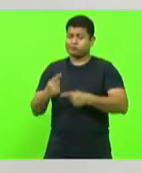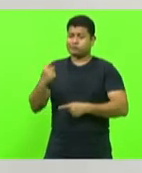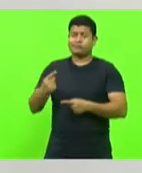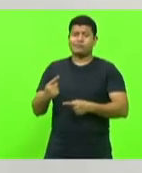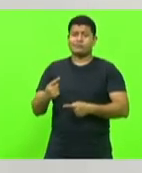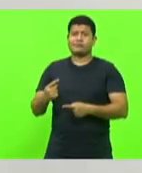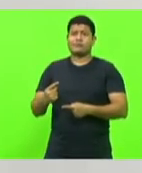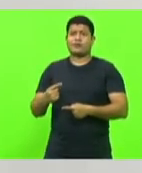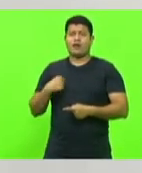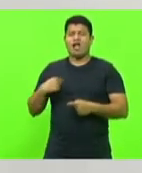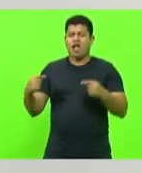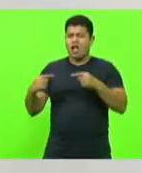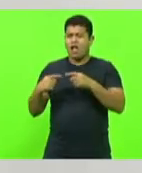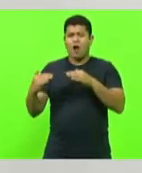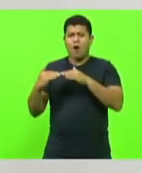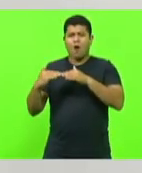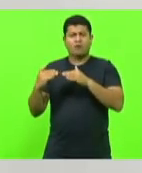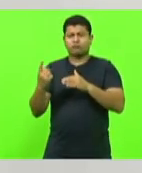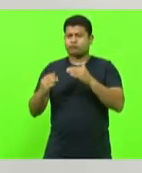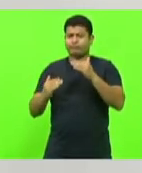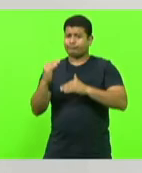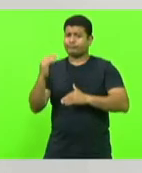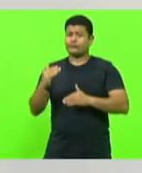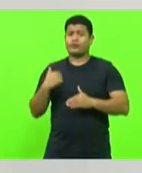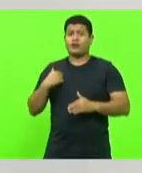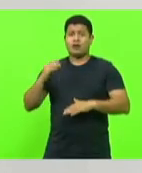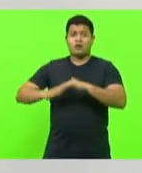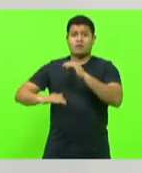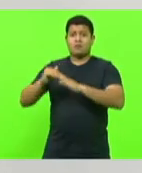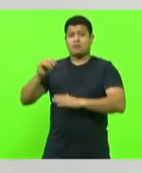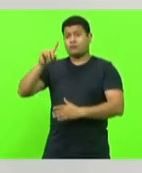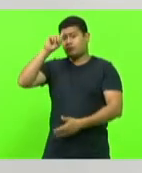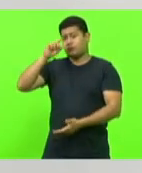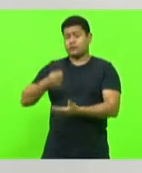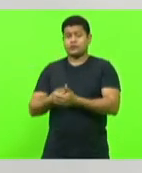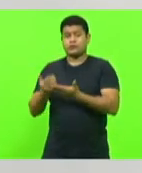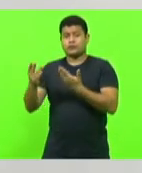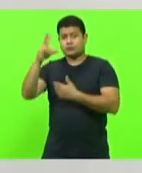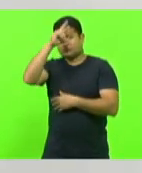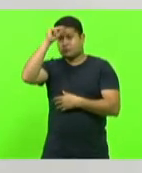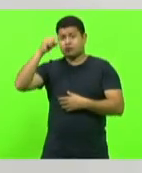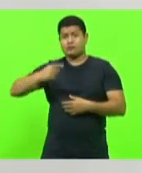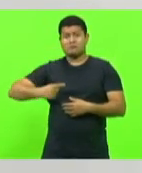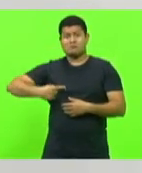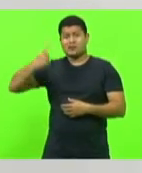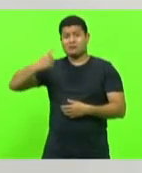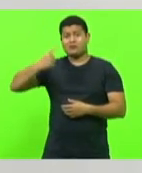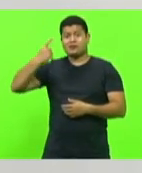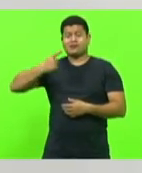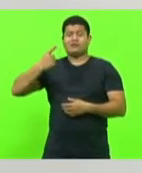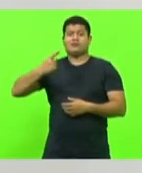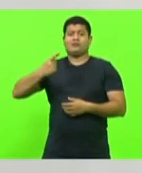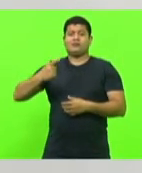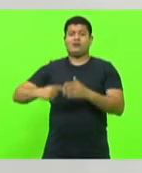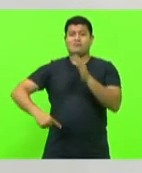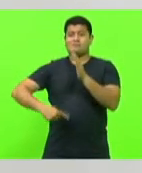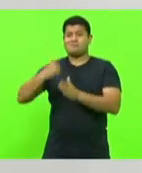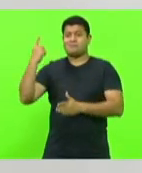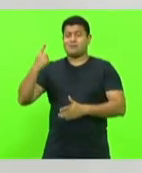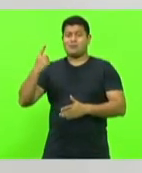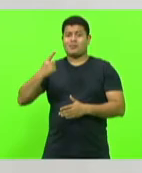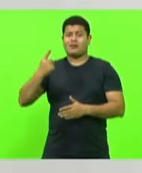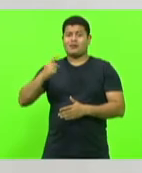de governo, uma ação exclusiva do prefeito. Joinville, pela primeira vez na história, está ficando de